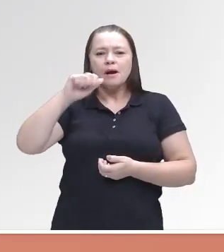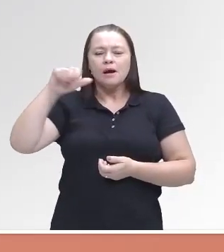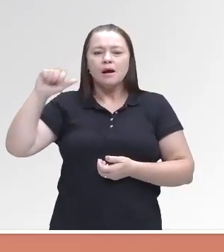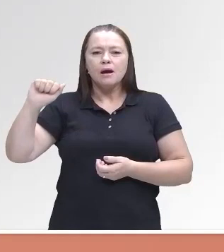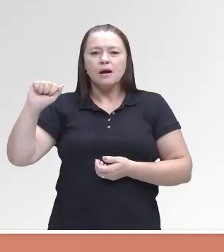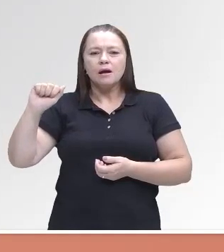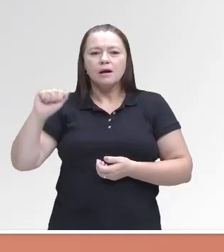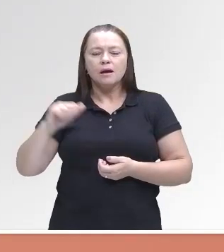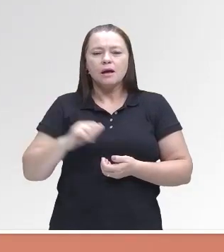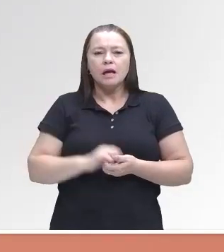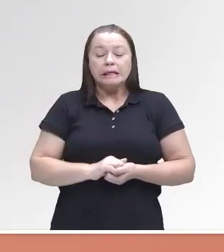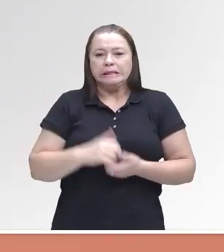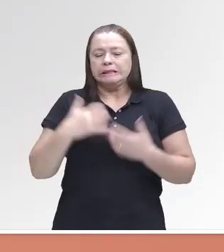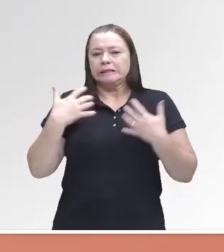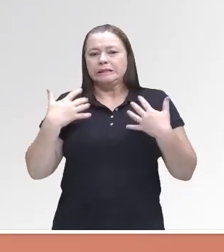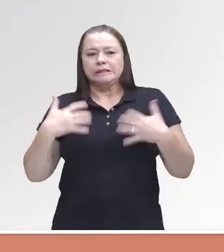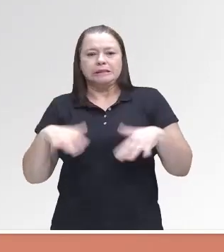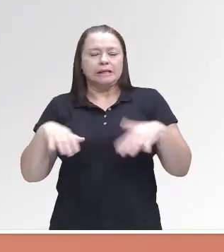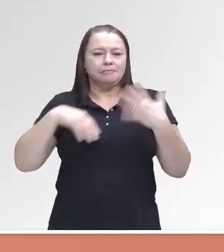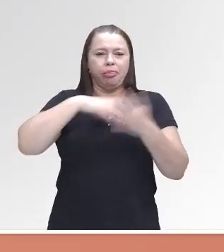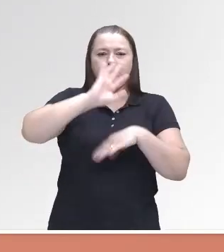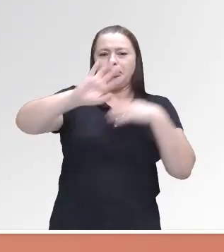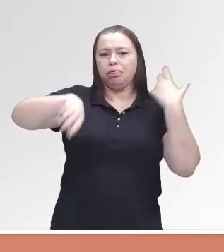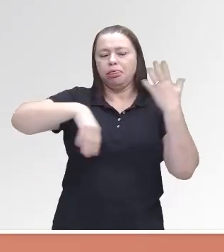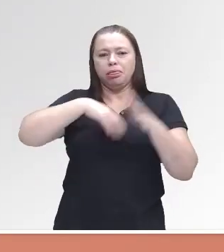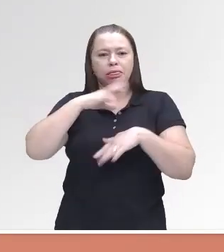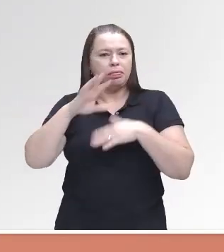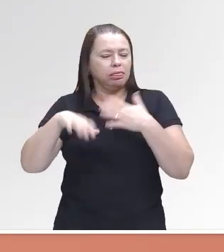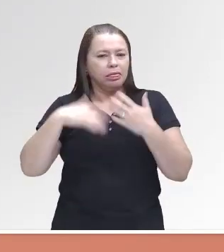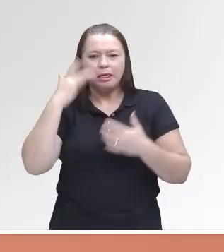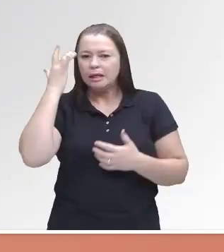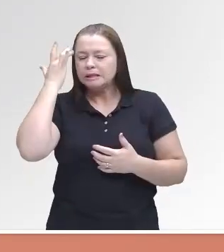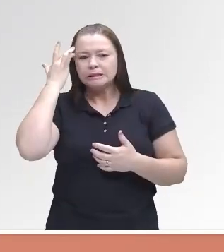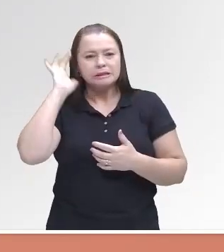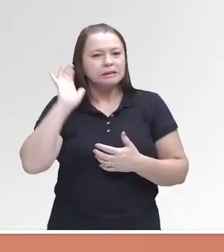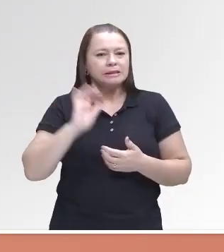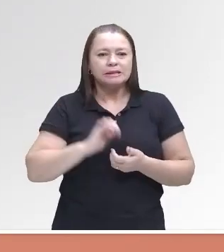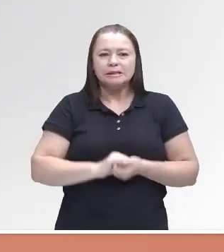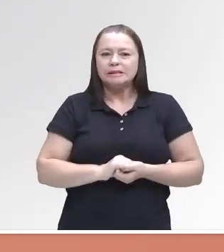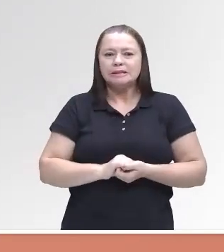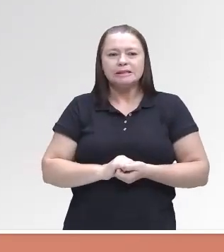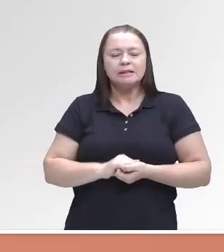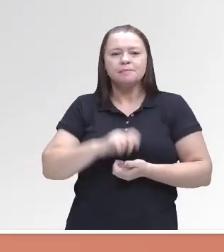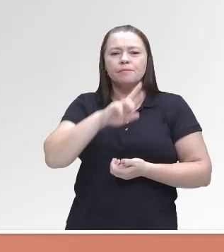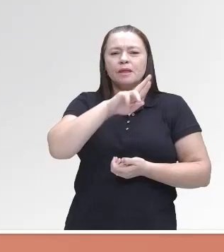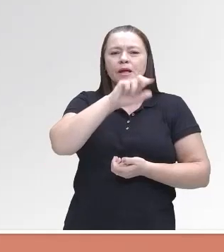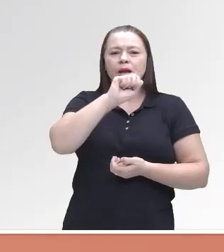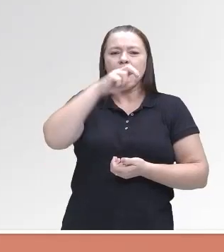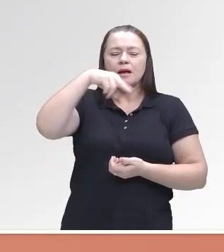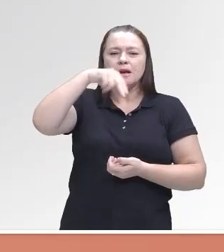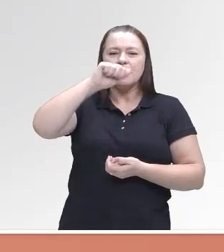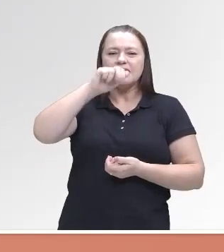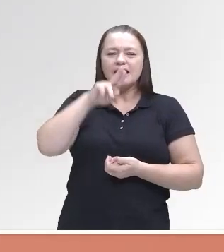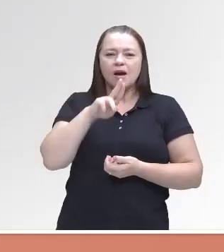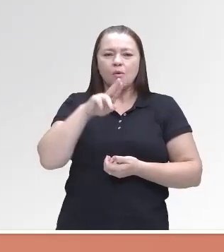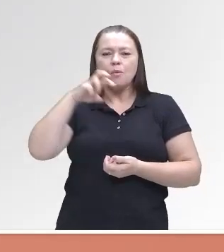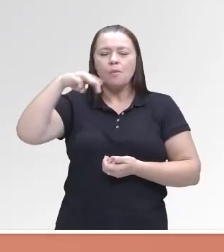Ranaumaá. Eita, emborelhei toda agora a minha fala, professora.